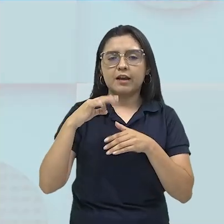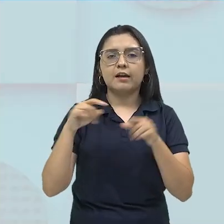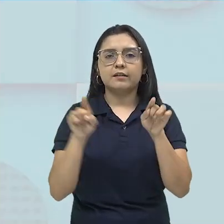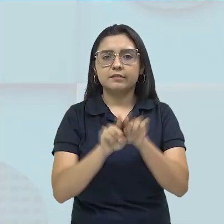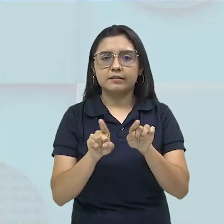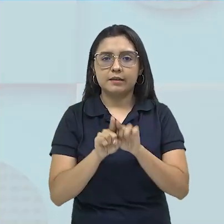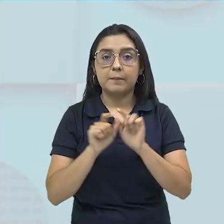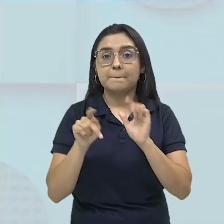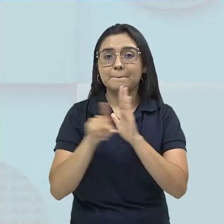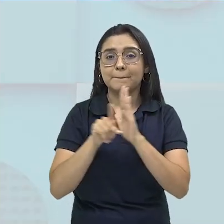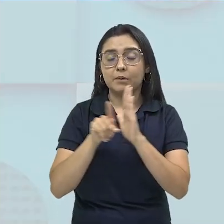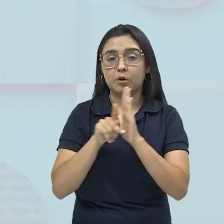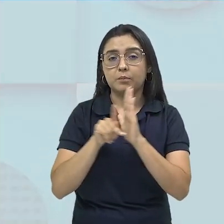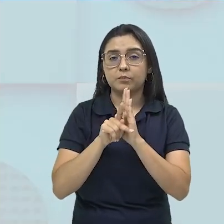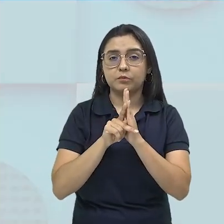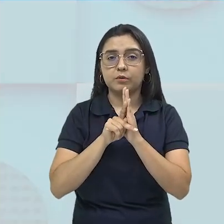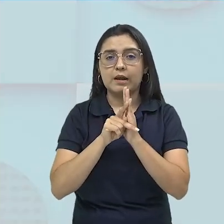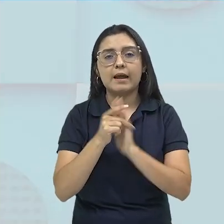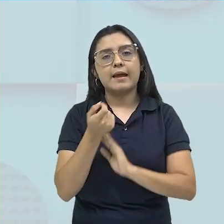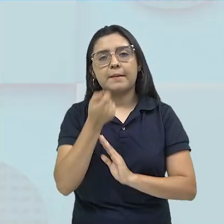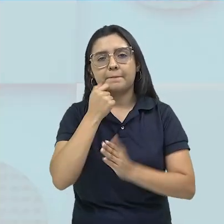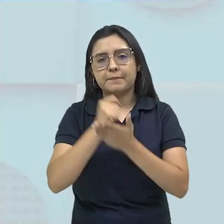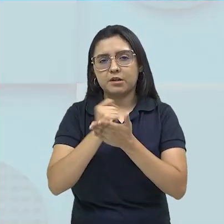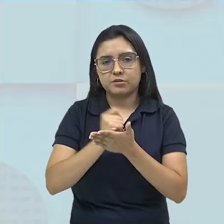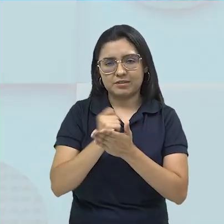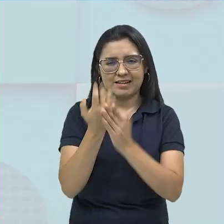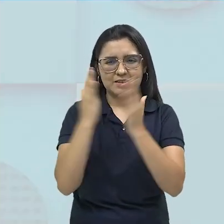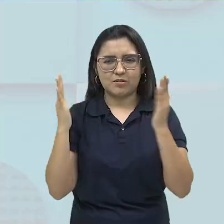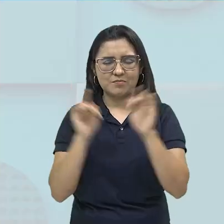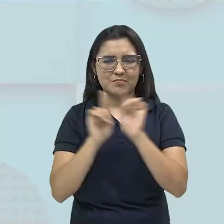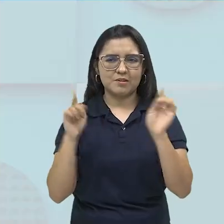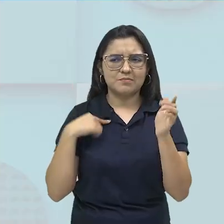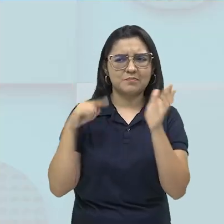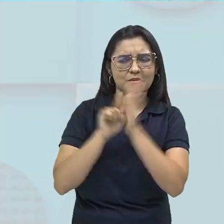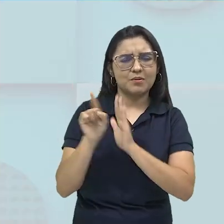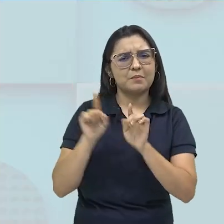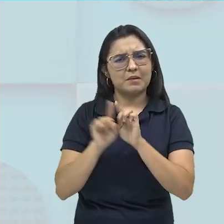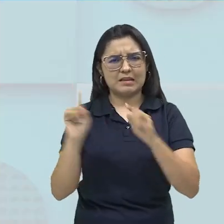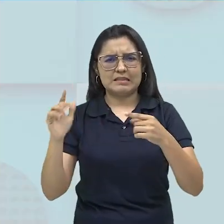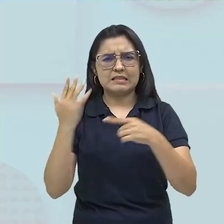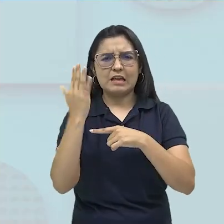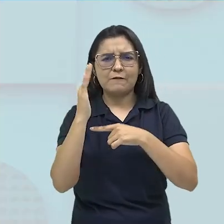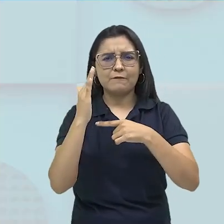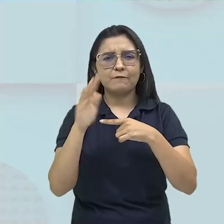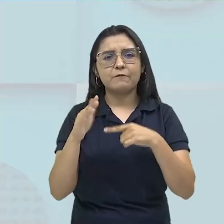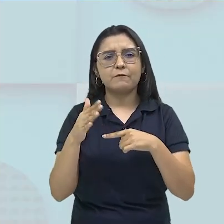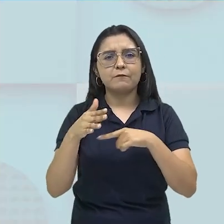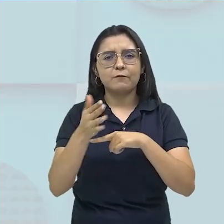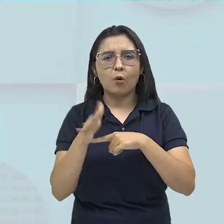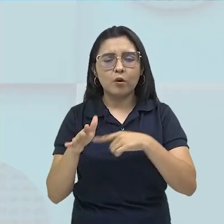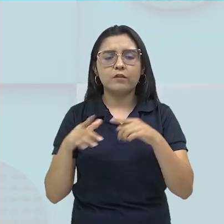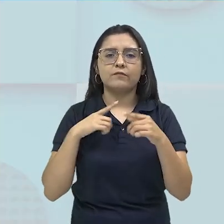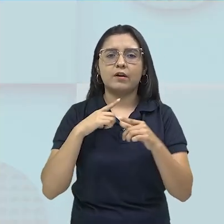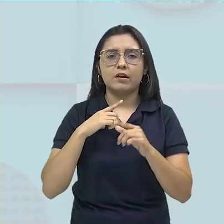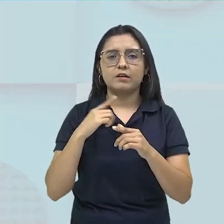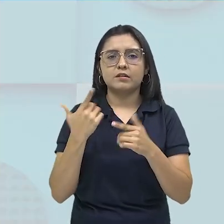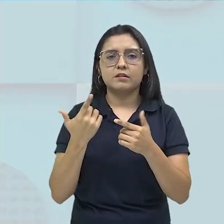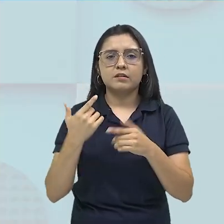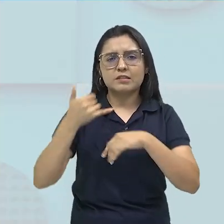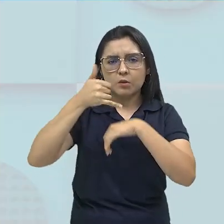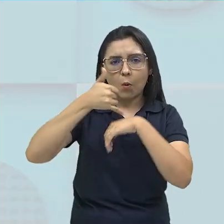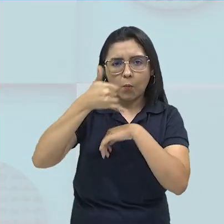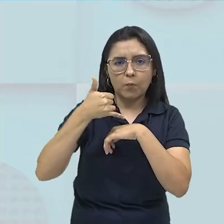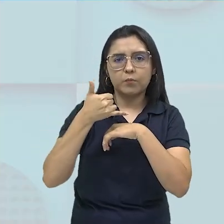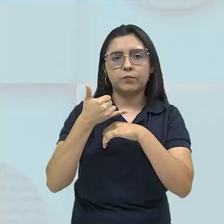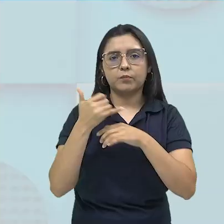Da natureza. E às vezes a gente se questiona, será mesmo que essa folhinha aqui vai resolver? Será que esse